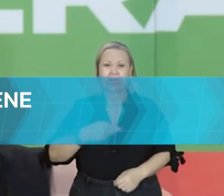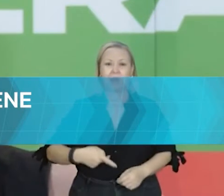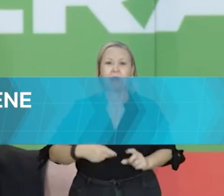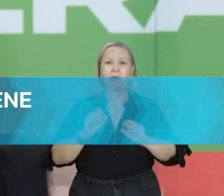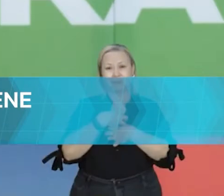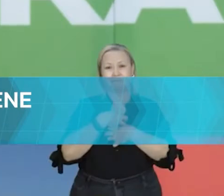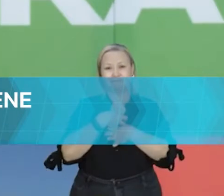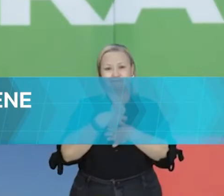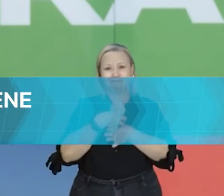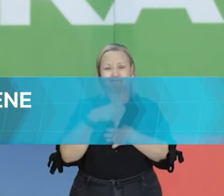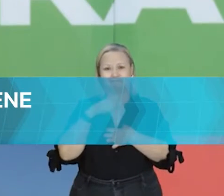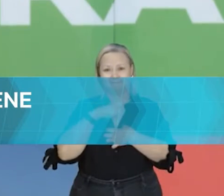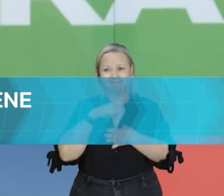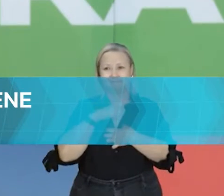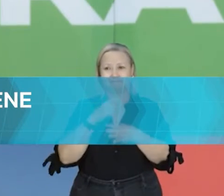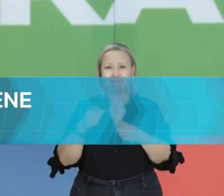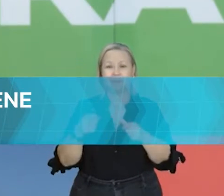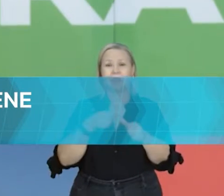turismo brasileiro